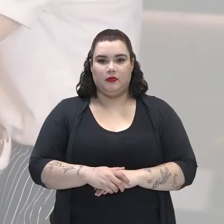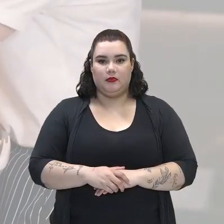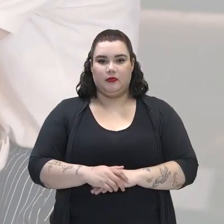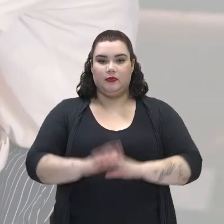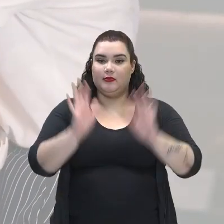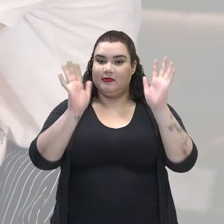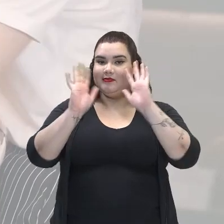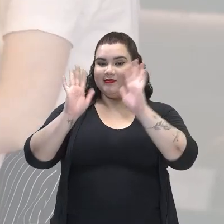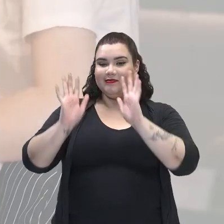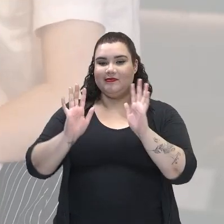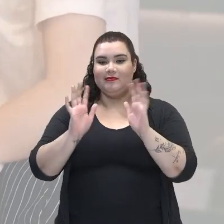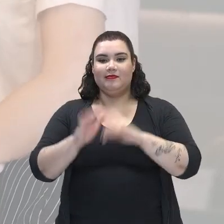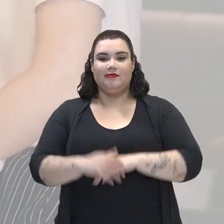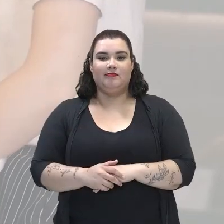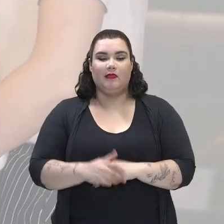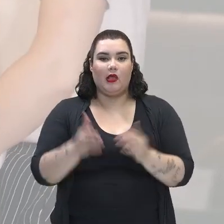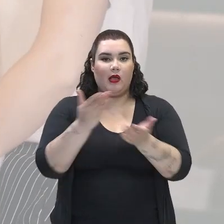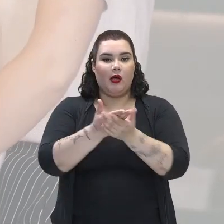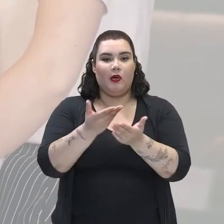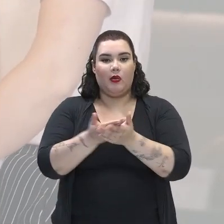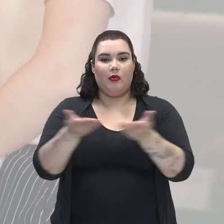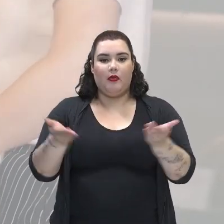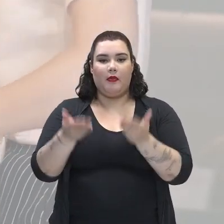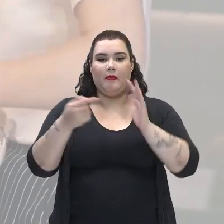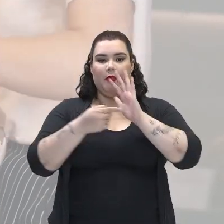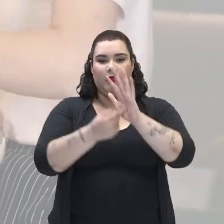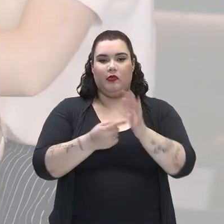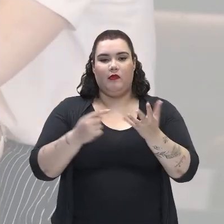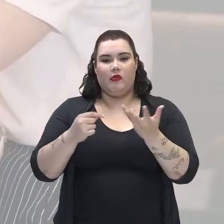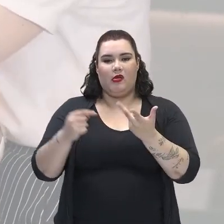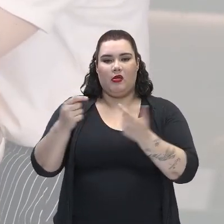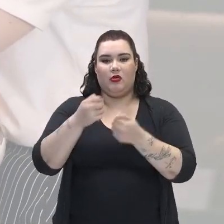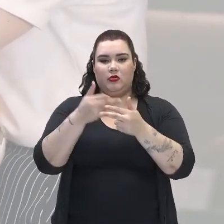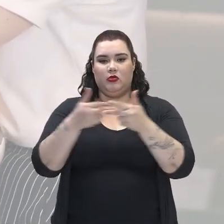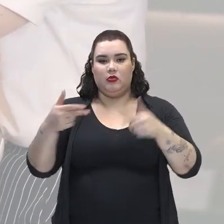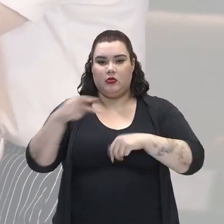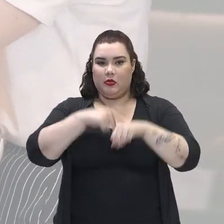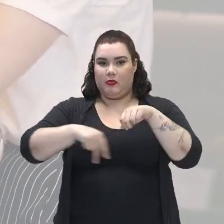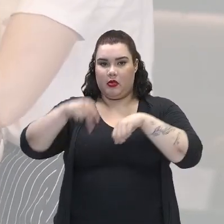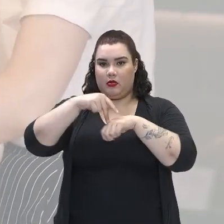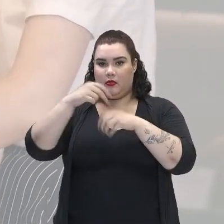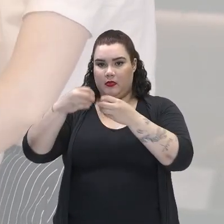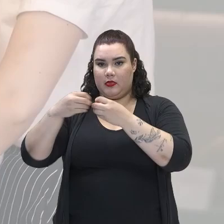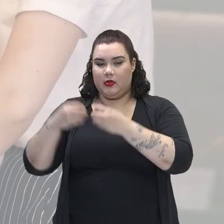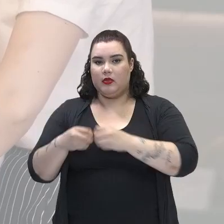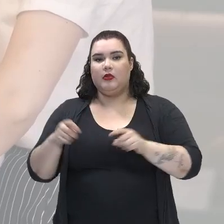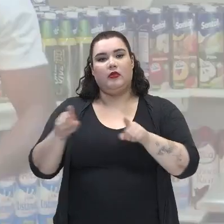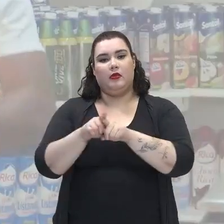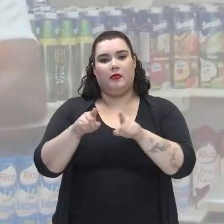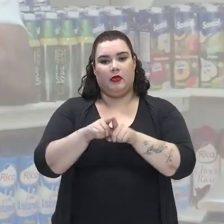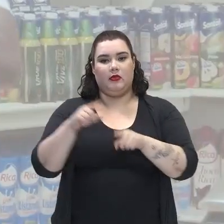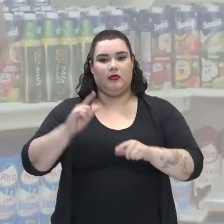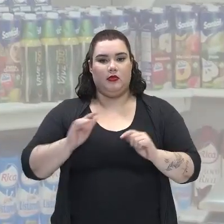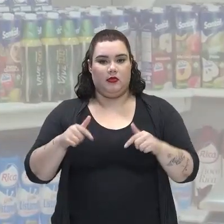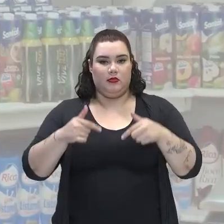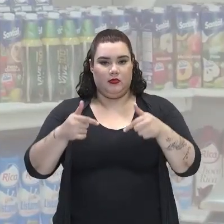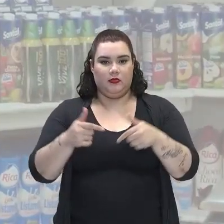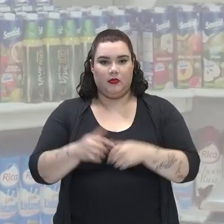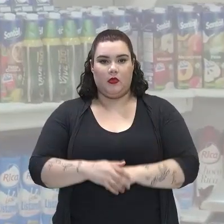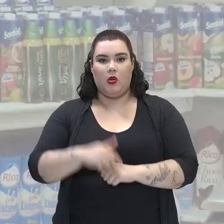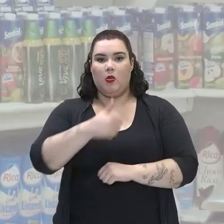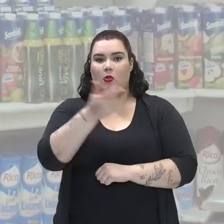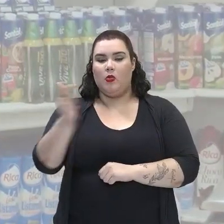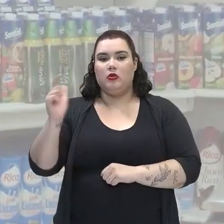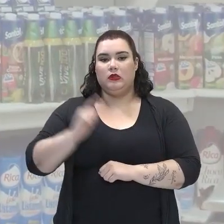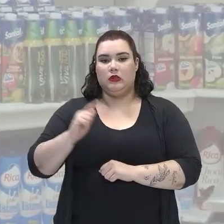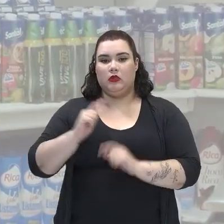Oi, gente! Essa aula mostra muitas coisas que os países aqui pertinho da gente também passam, né? E outra coisa que ainda tem